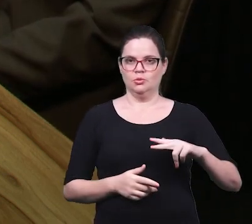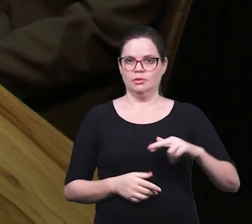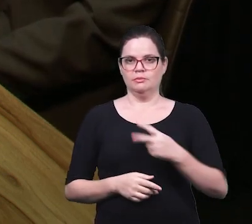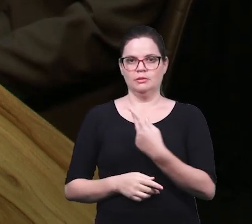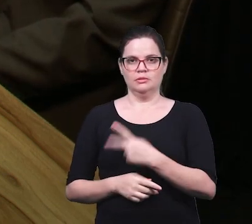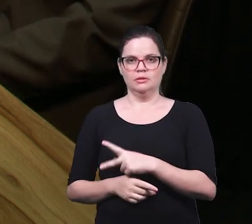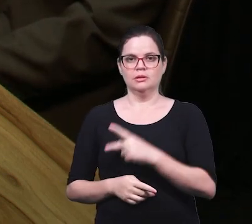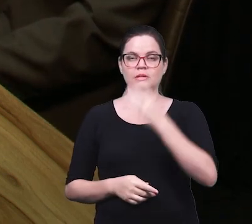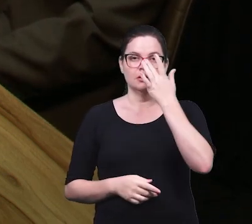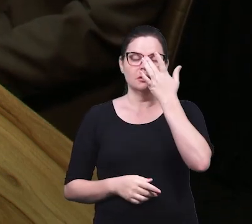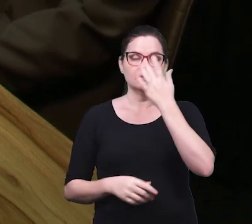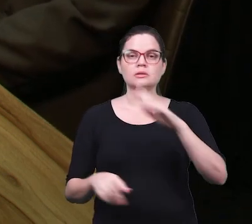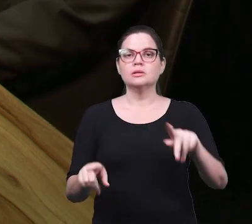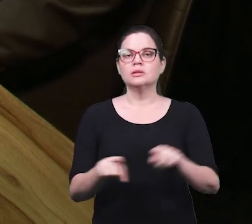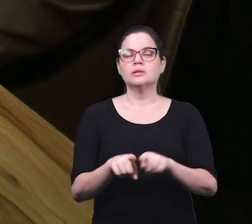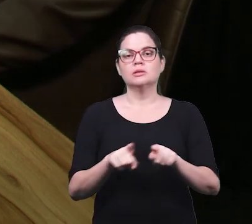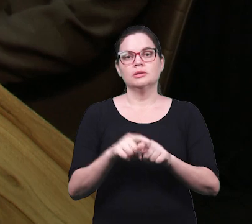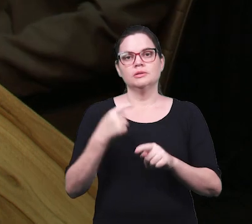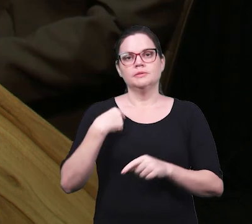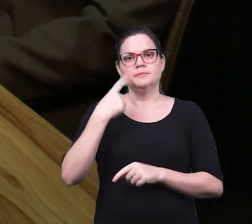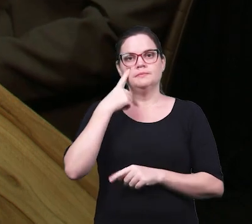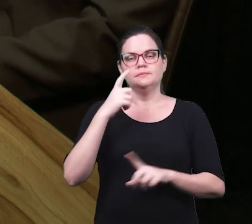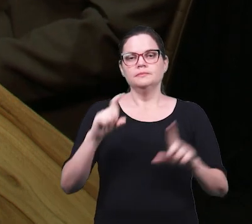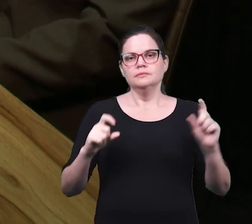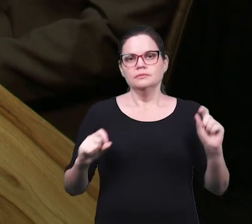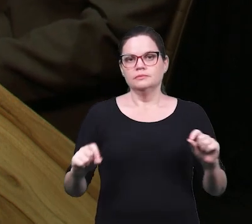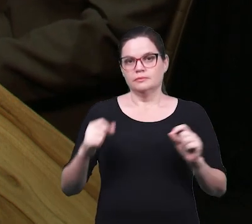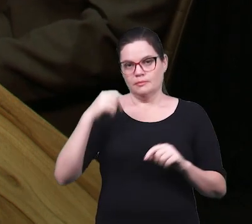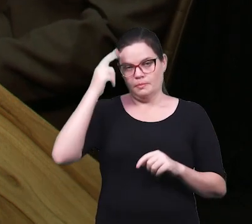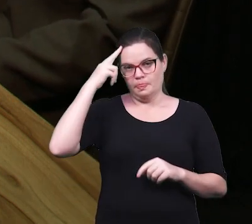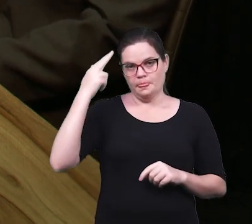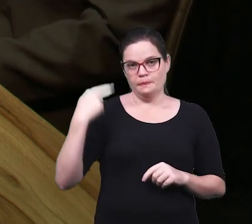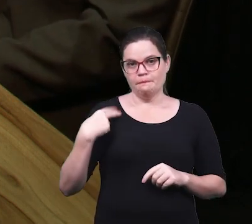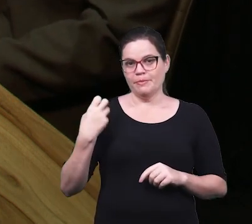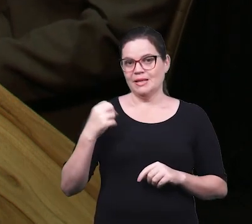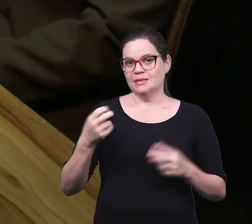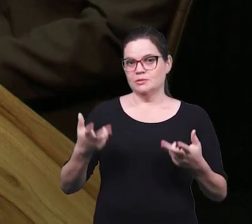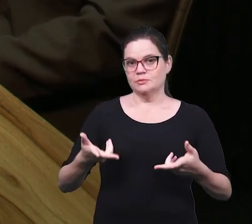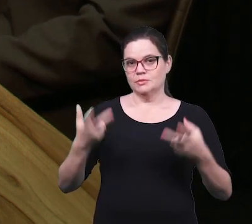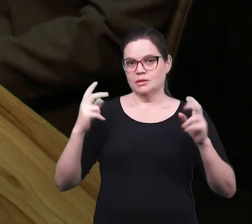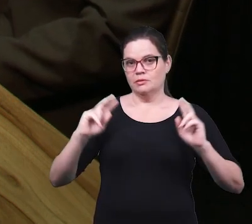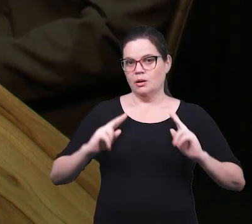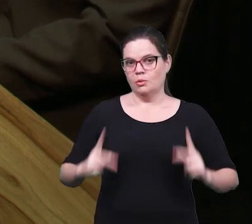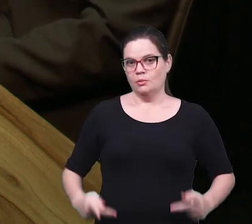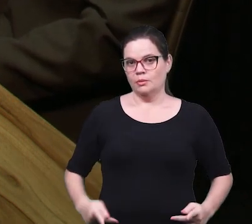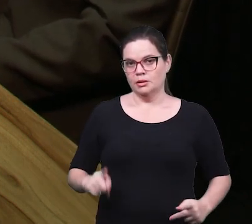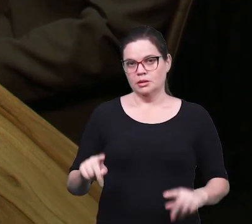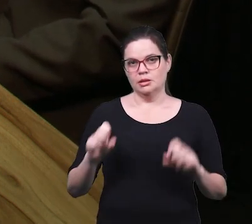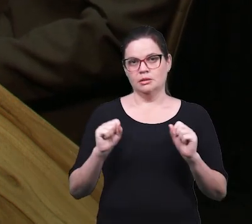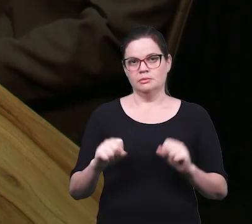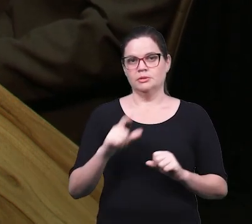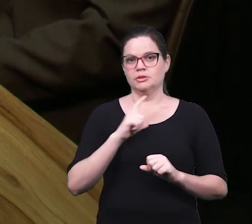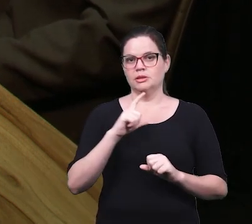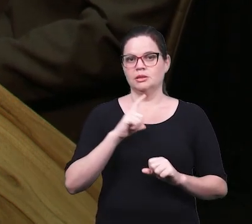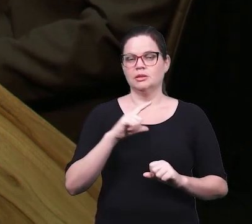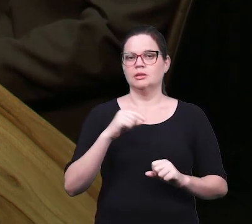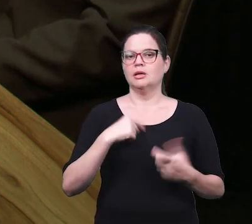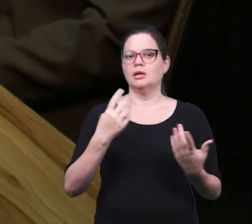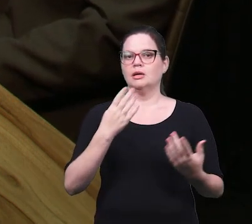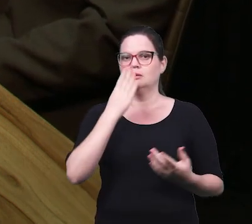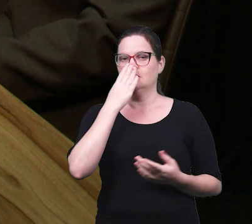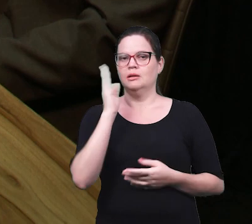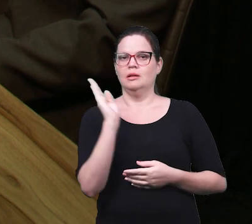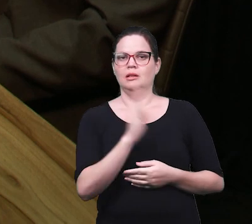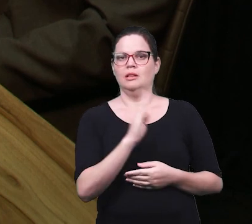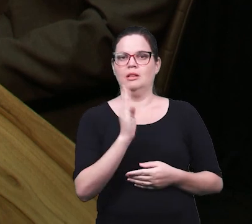interessante que José, humanamente falando, ele tinha todos os motivos para negar ajuda